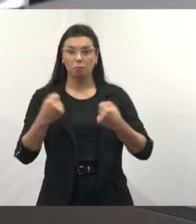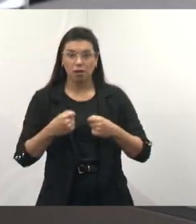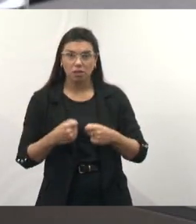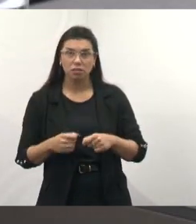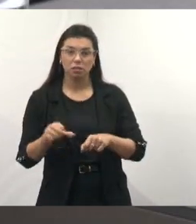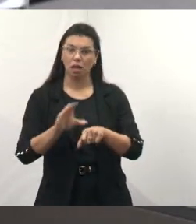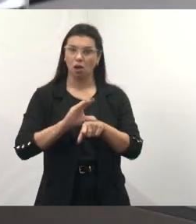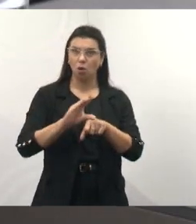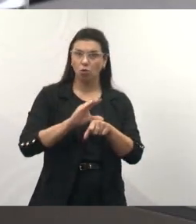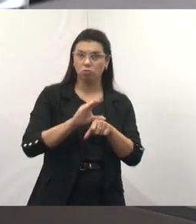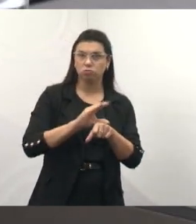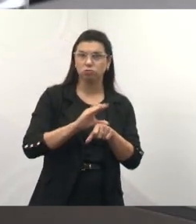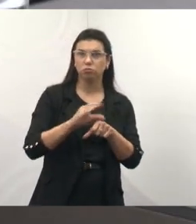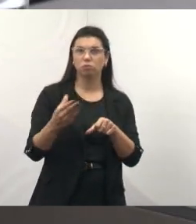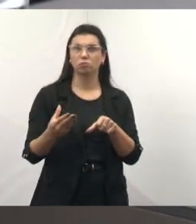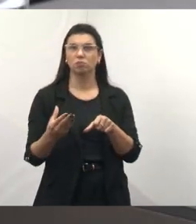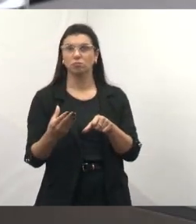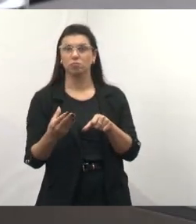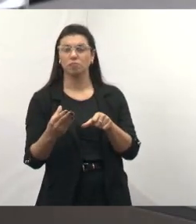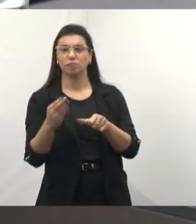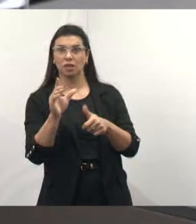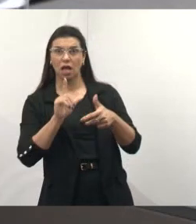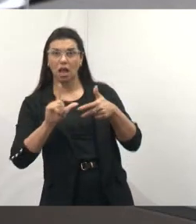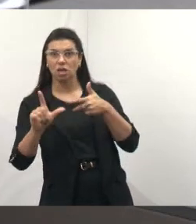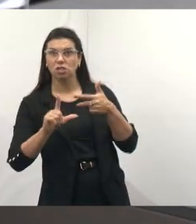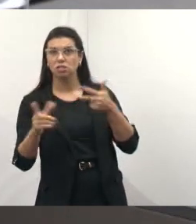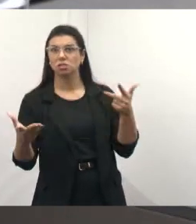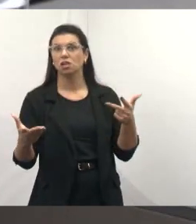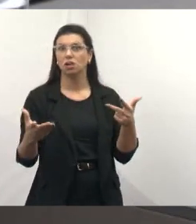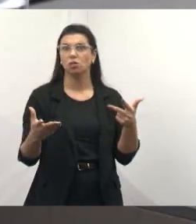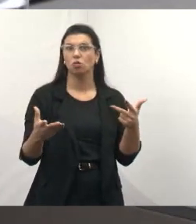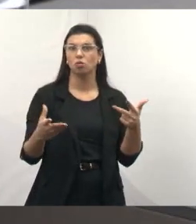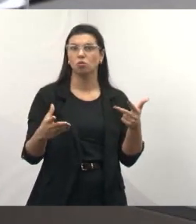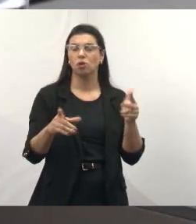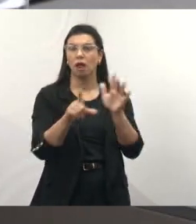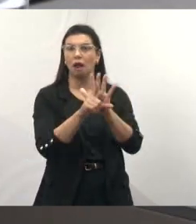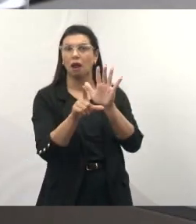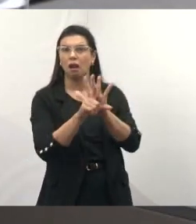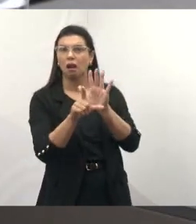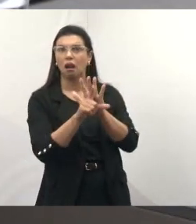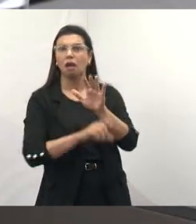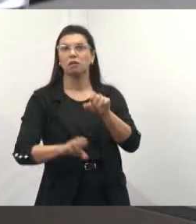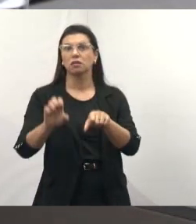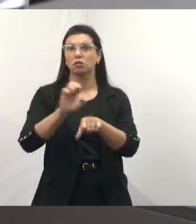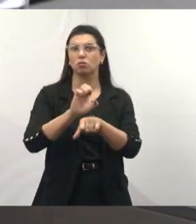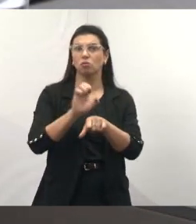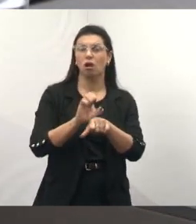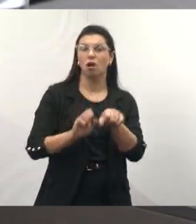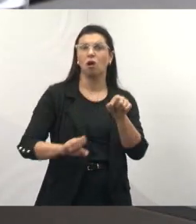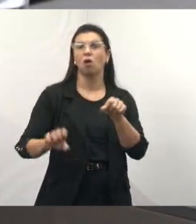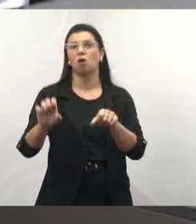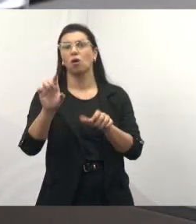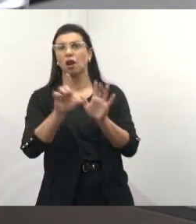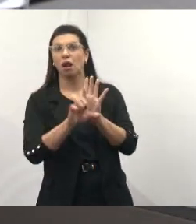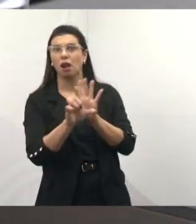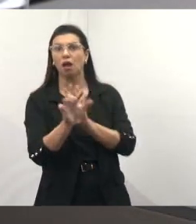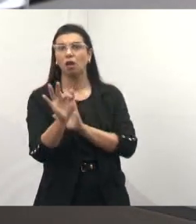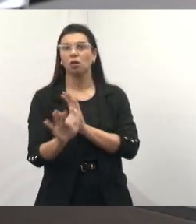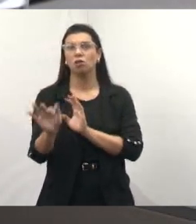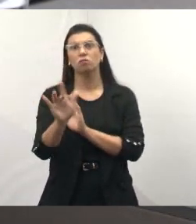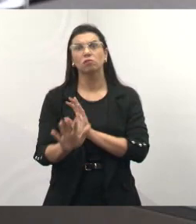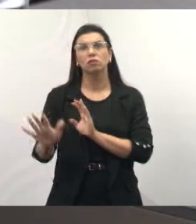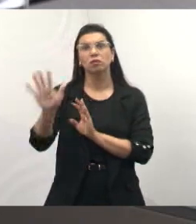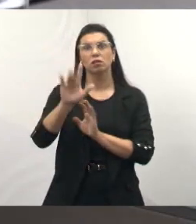em consideração legislação federal, você tem que levar em consideração legislação estadual e você tem que cumprir as metas